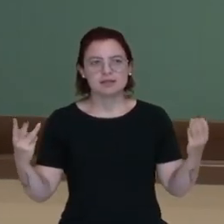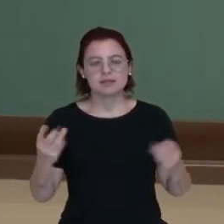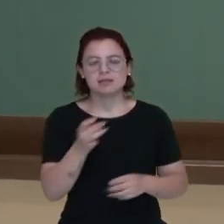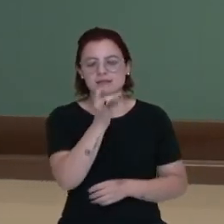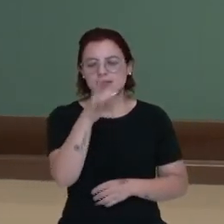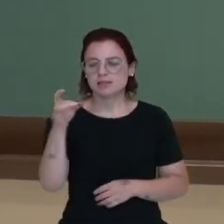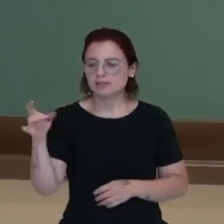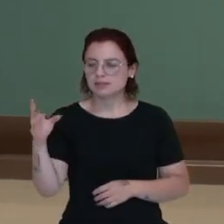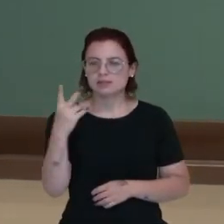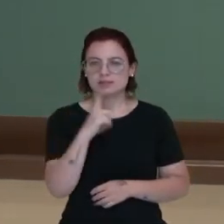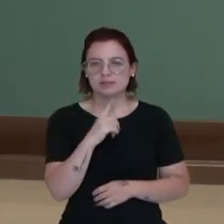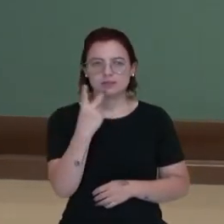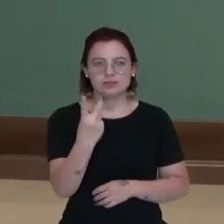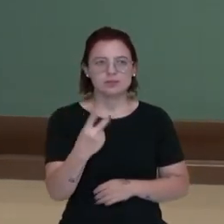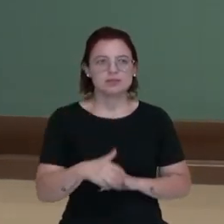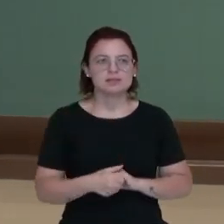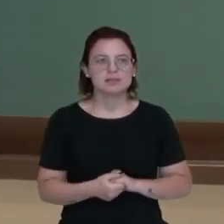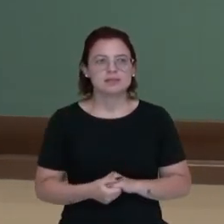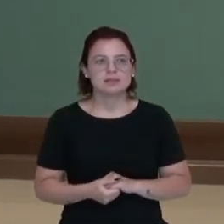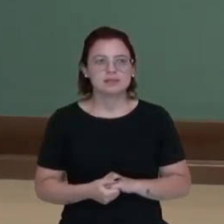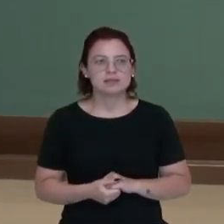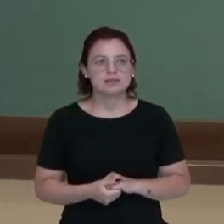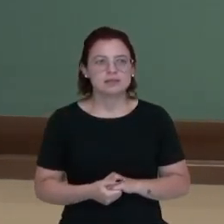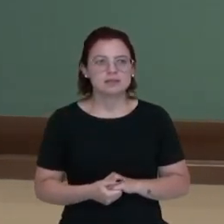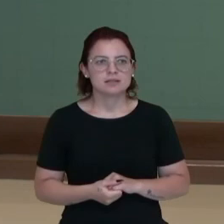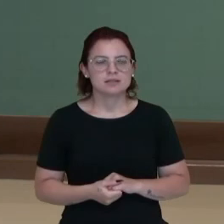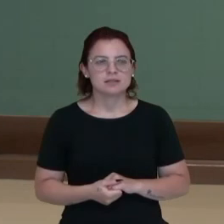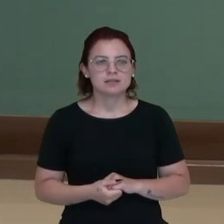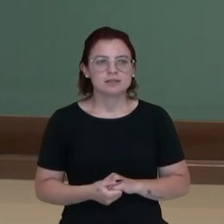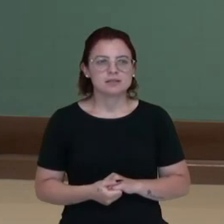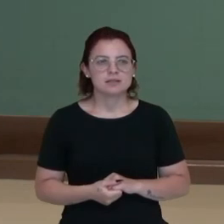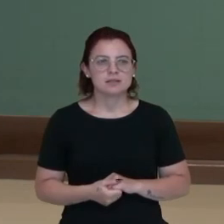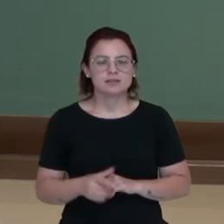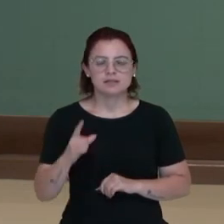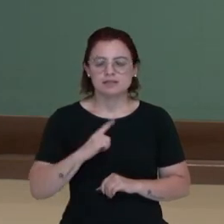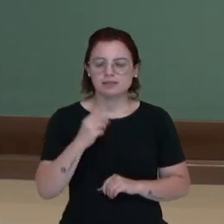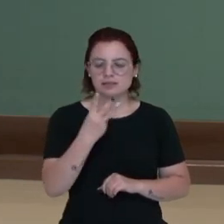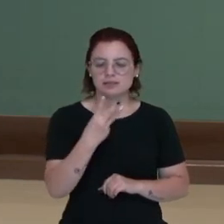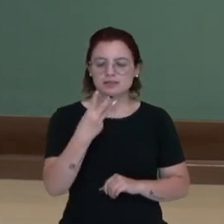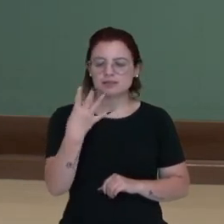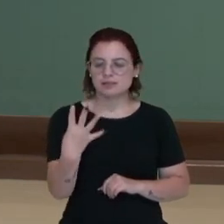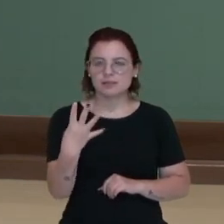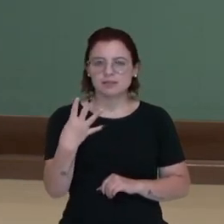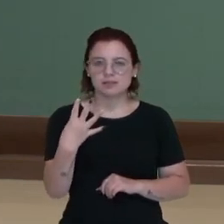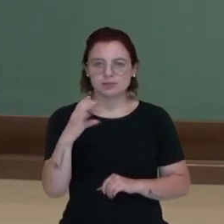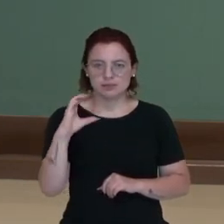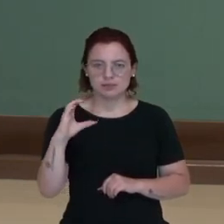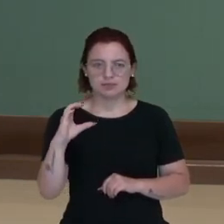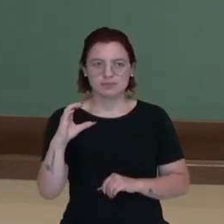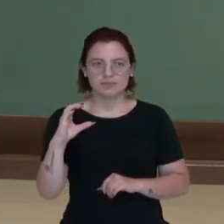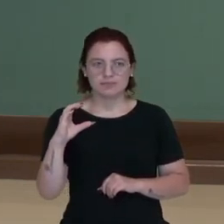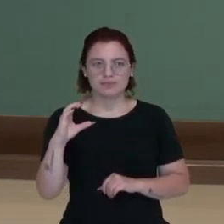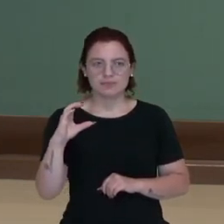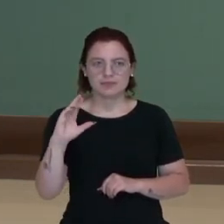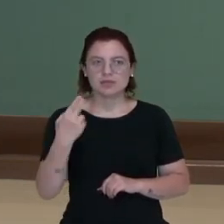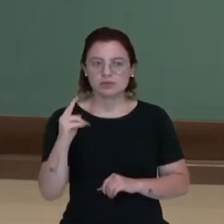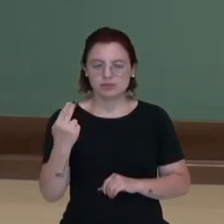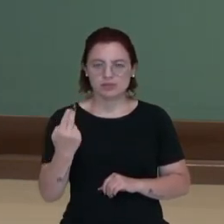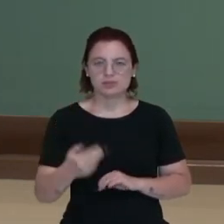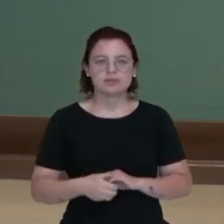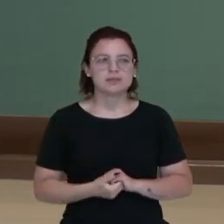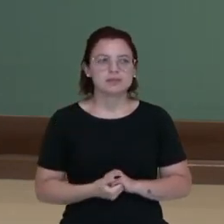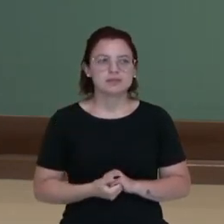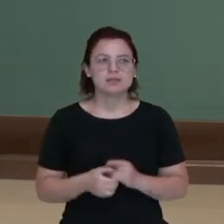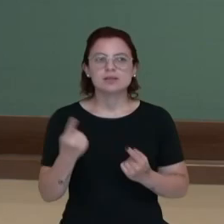aqui em cada demais carbonos. Vai totalizar 34 carbonos. E o nome,